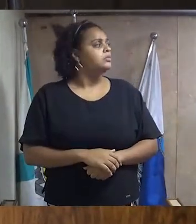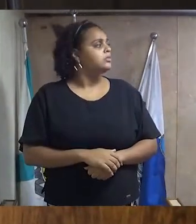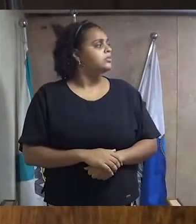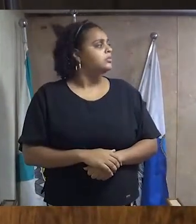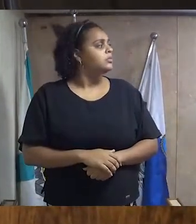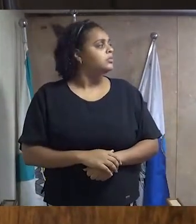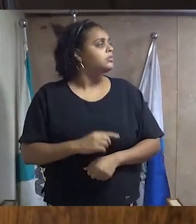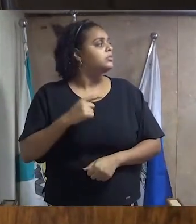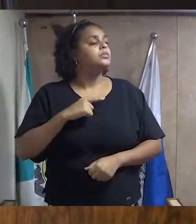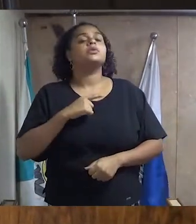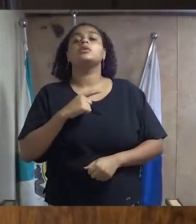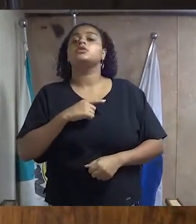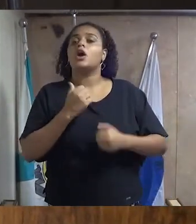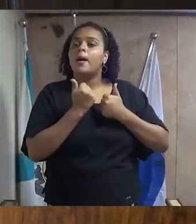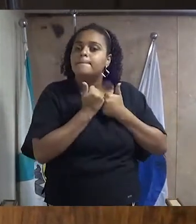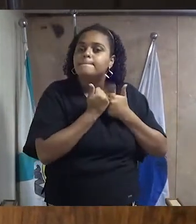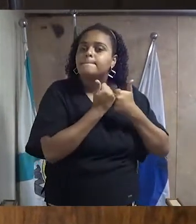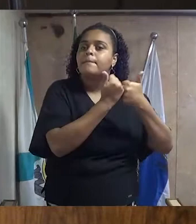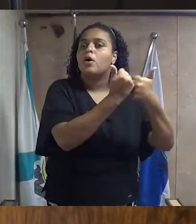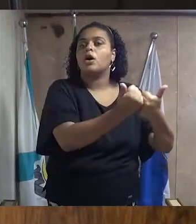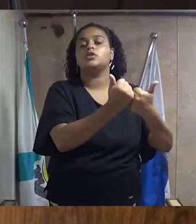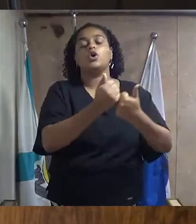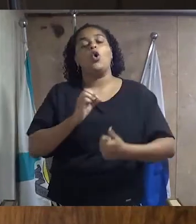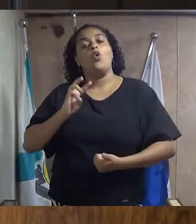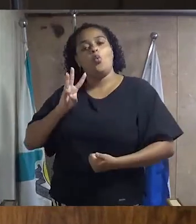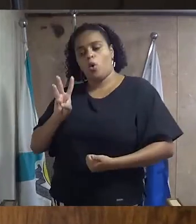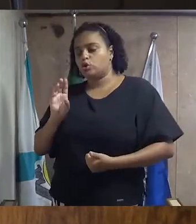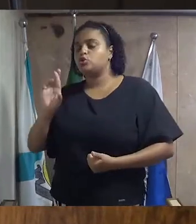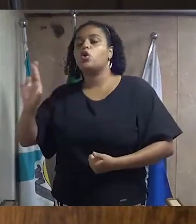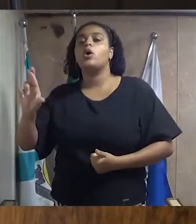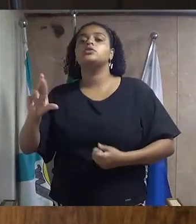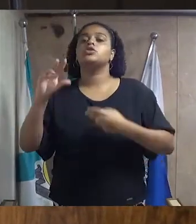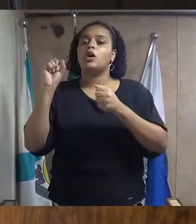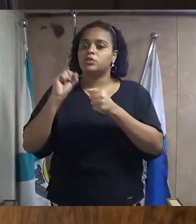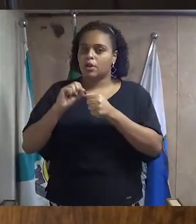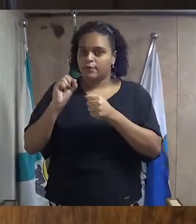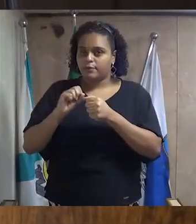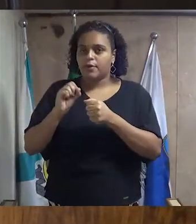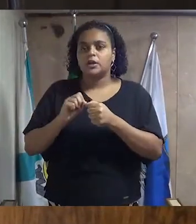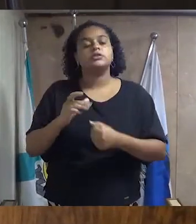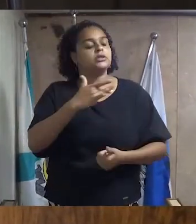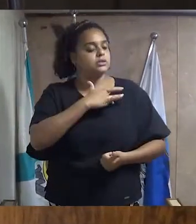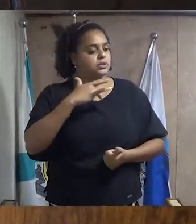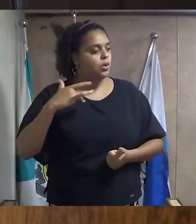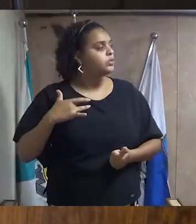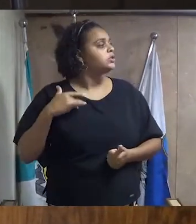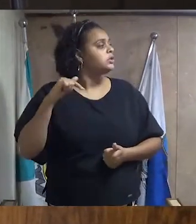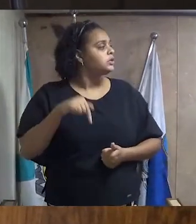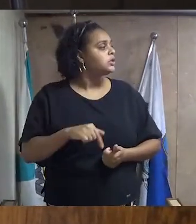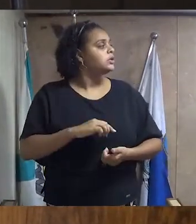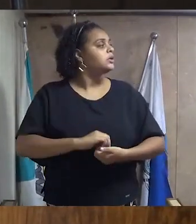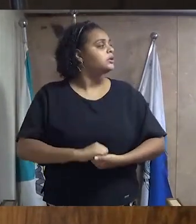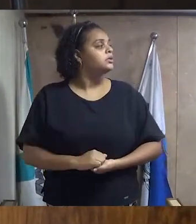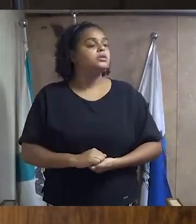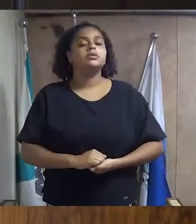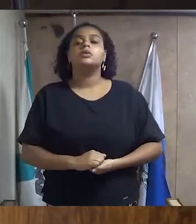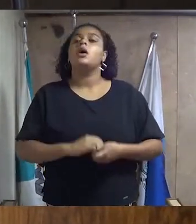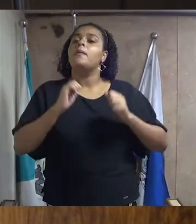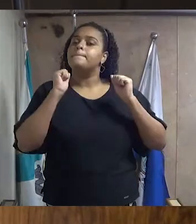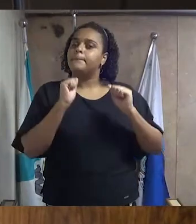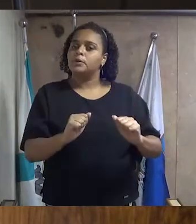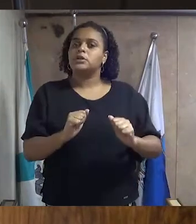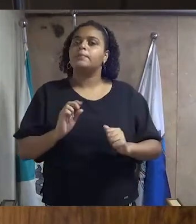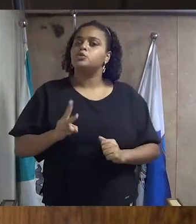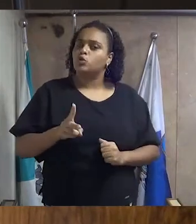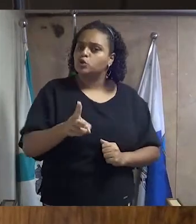de ter apoiado o prefeito Washington Reis, que tem feito muito pela saúde de Duque de Caxias. Que possamos